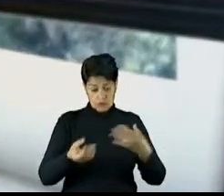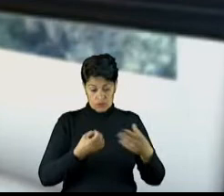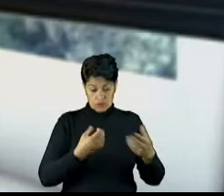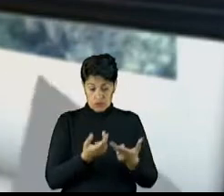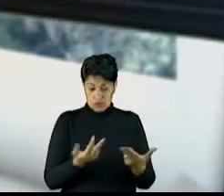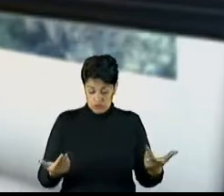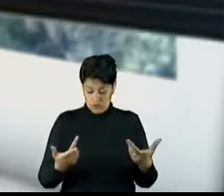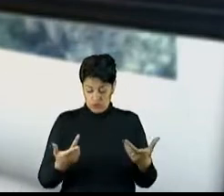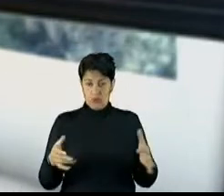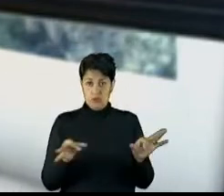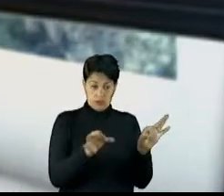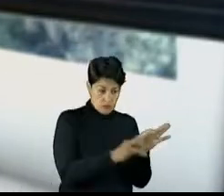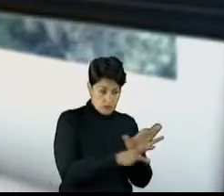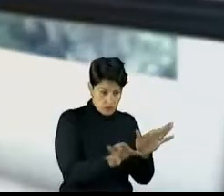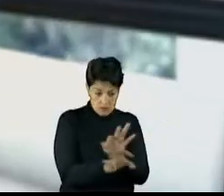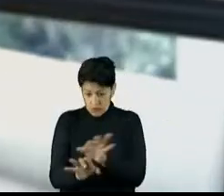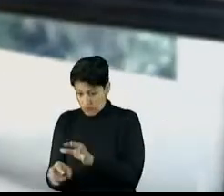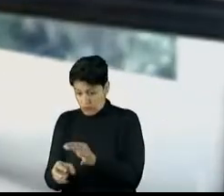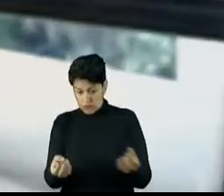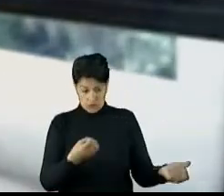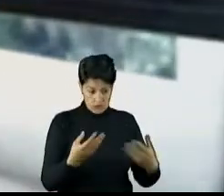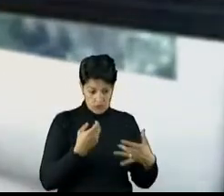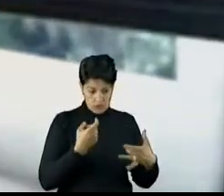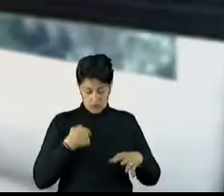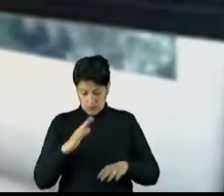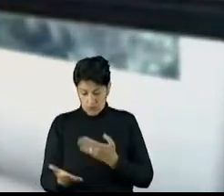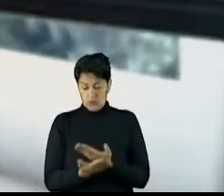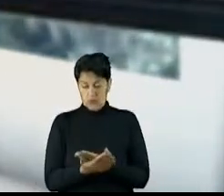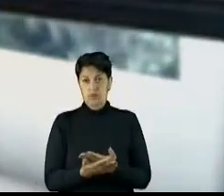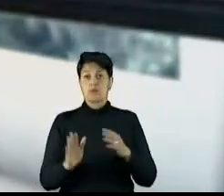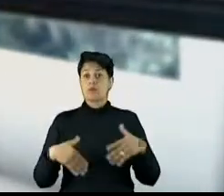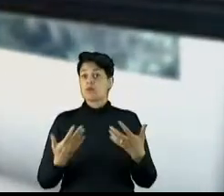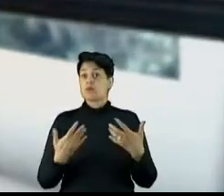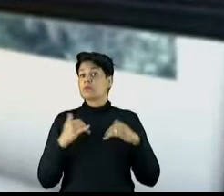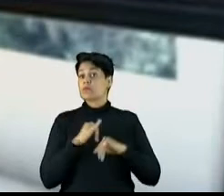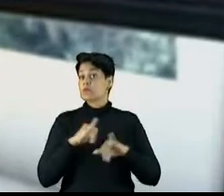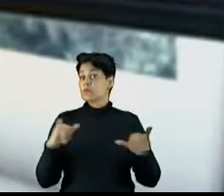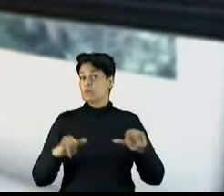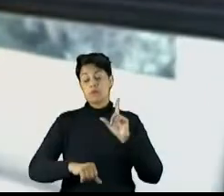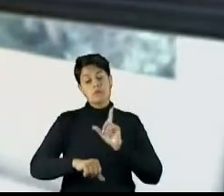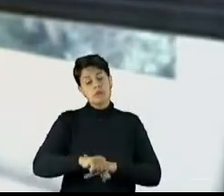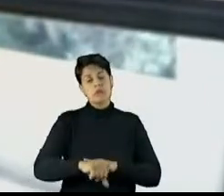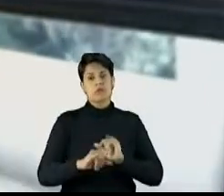tempo. Tá bom. Presidente, apenas para uma breve reflexão dos senhores ministros,